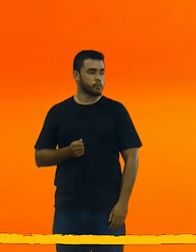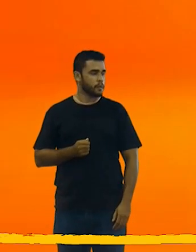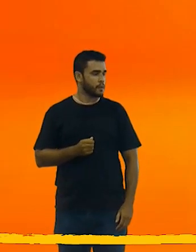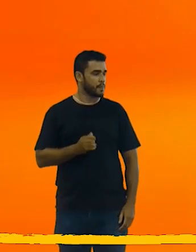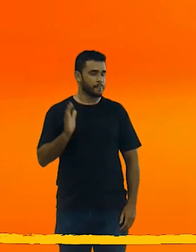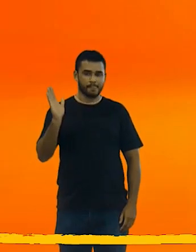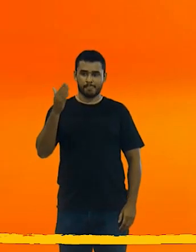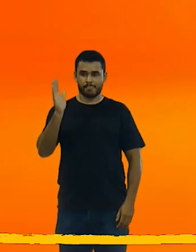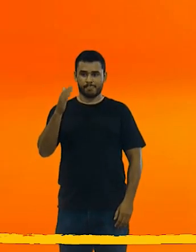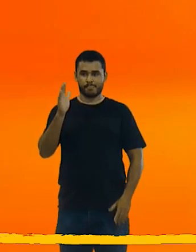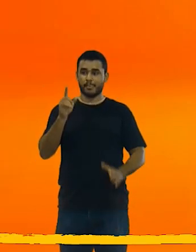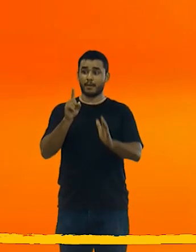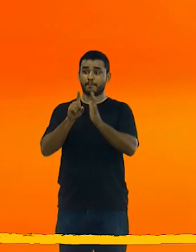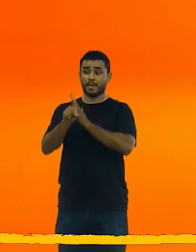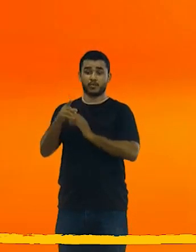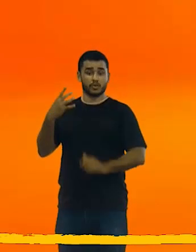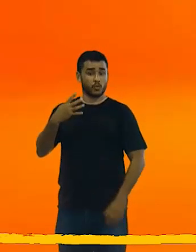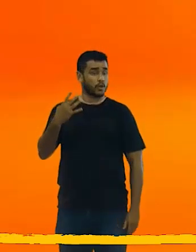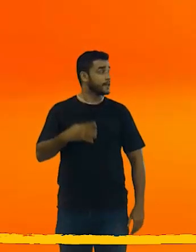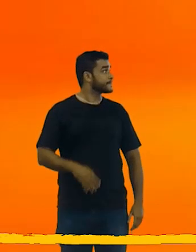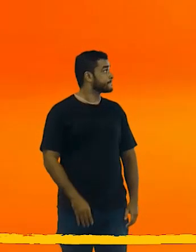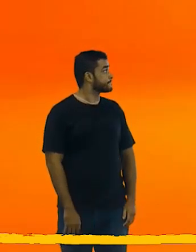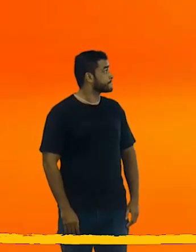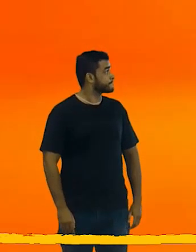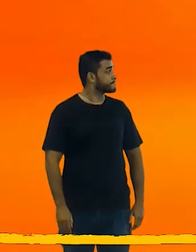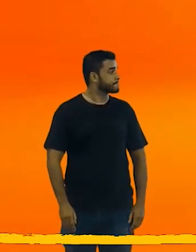Coloca na questão 4, por favor.